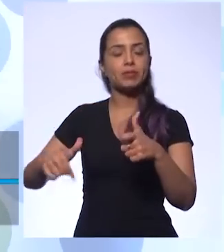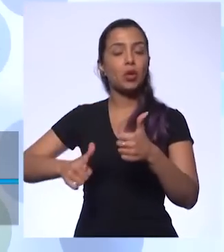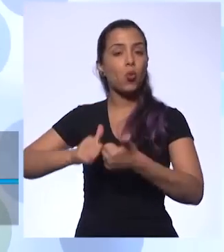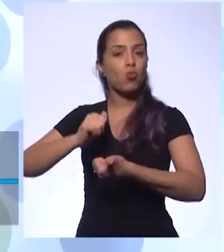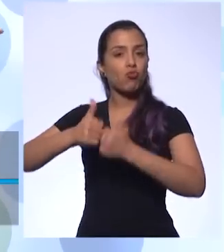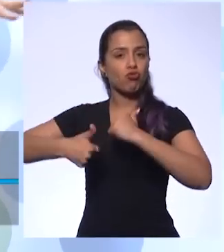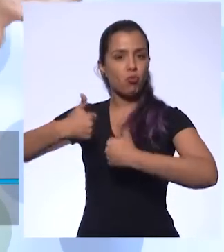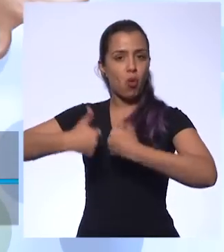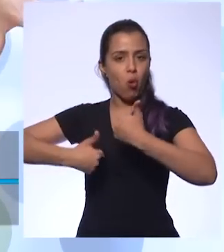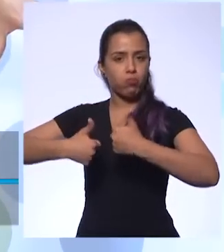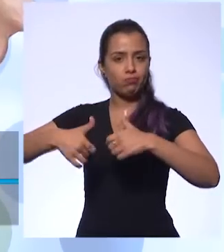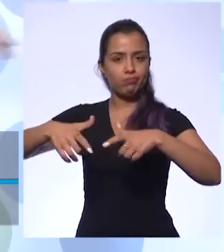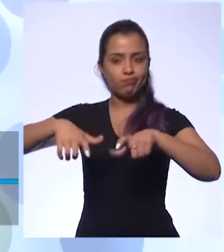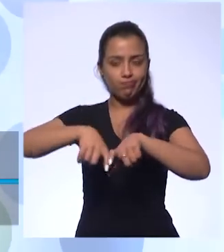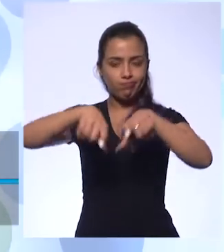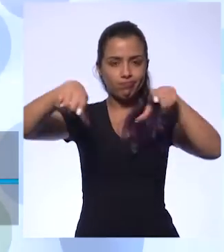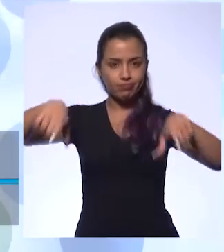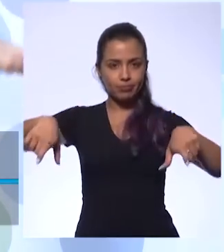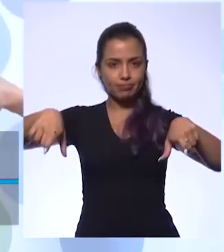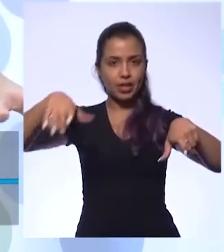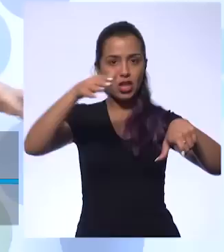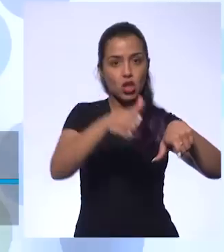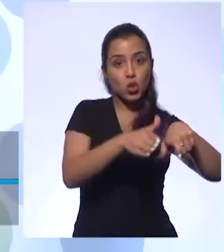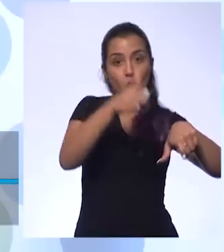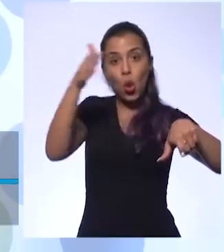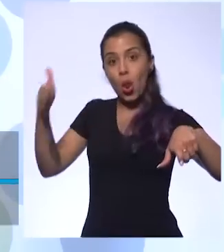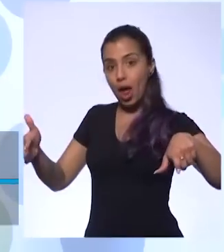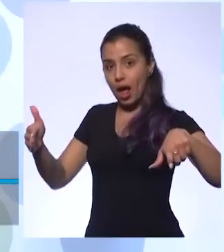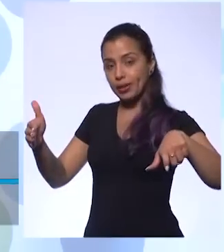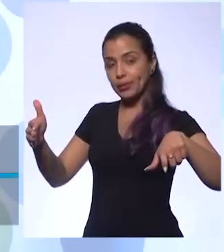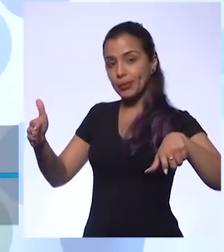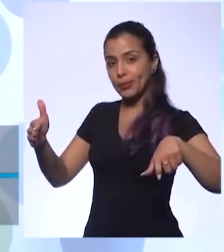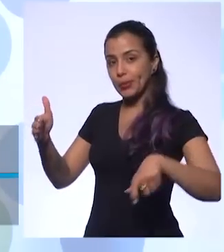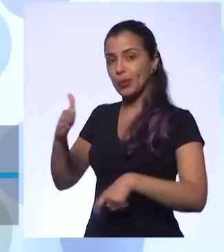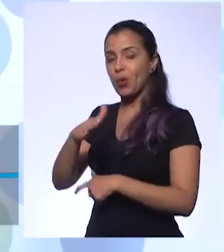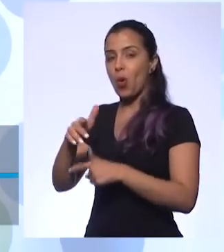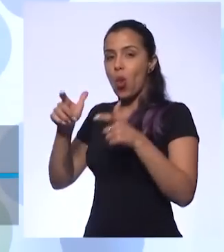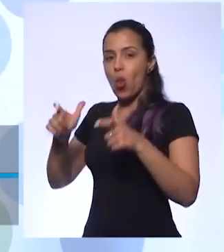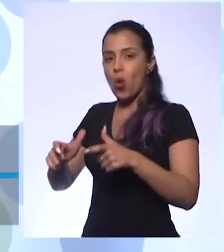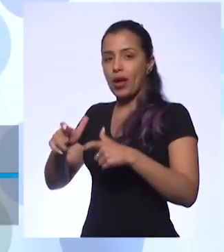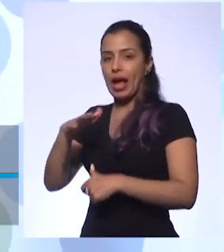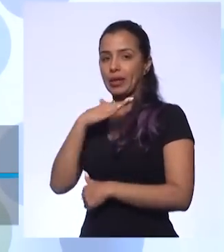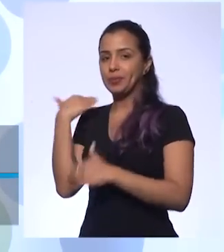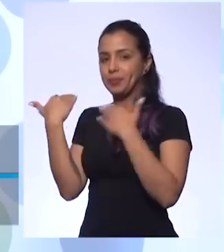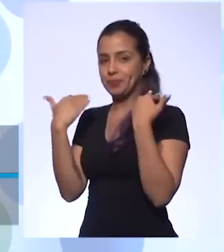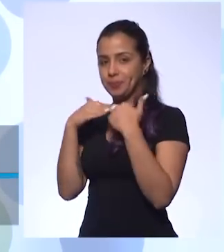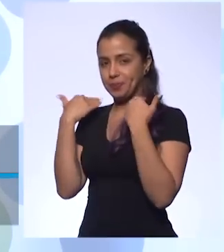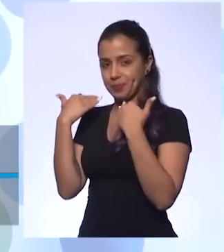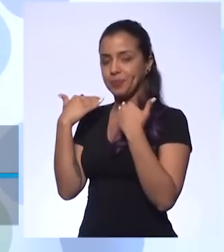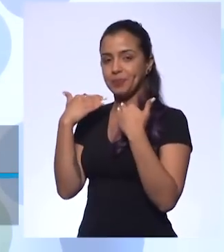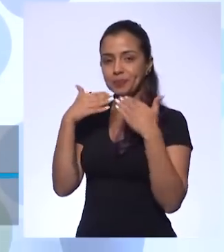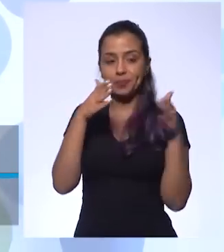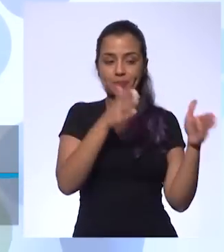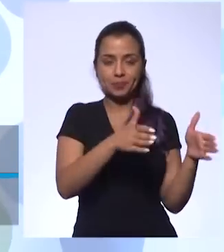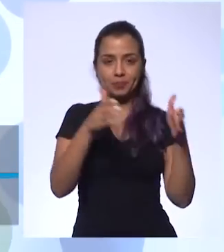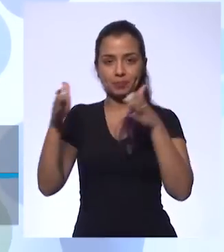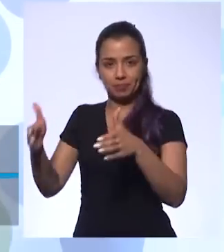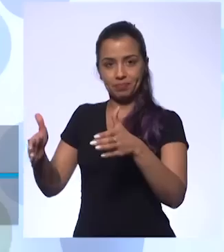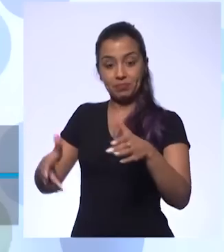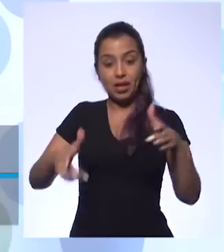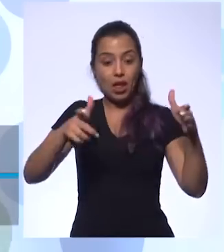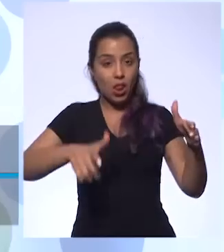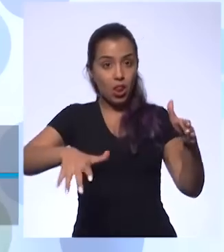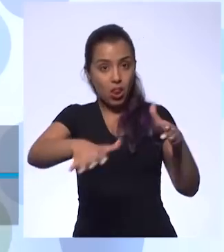futebol, e do lado do campo de futebol tem um cemitério, então, tipo, bem sugestivo. E esse campo de futebol era o espaço que a gente soltava